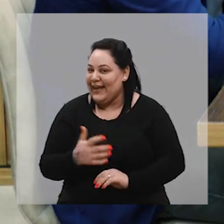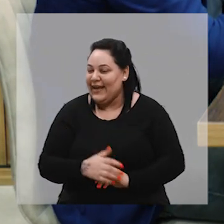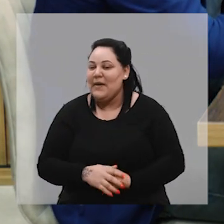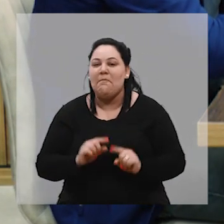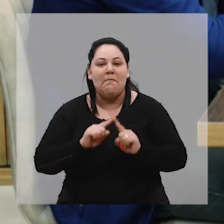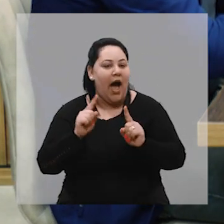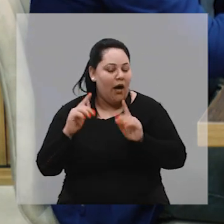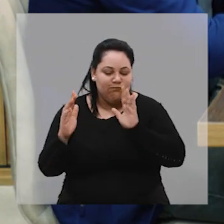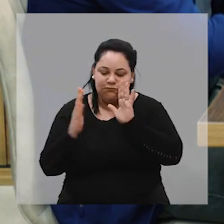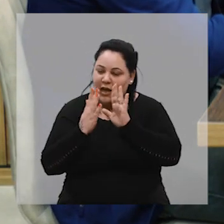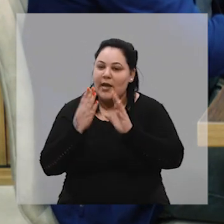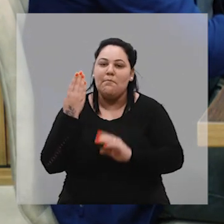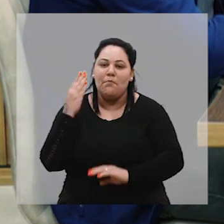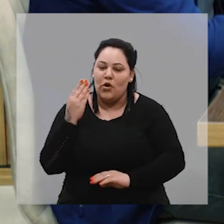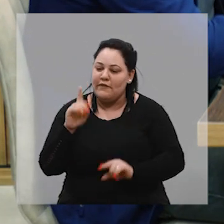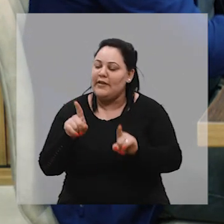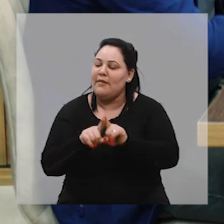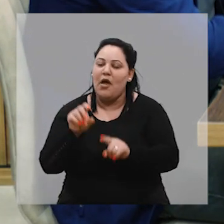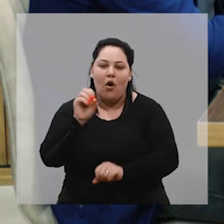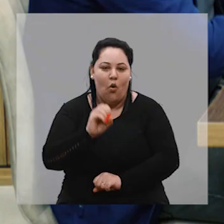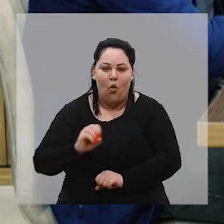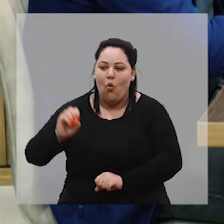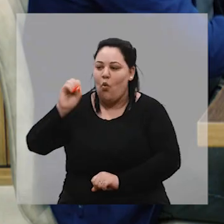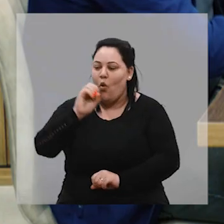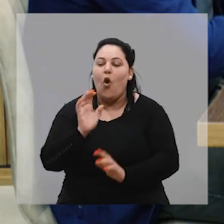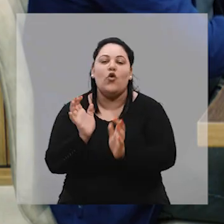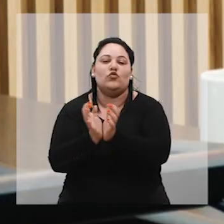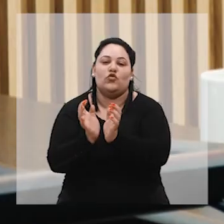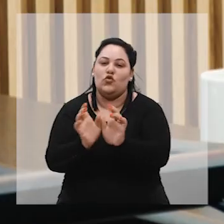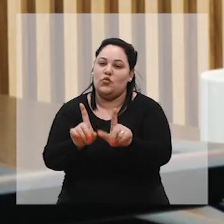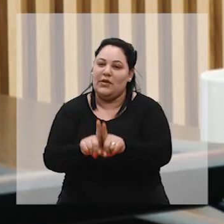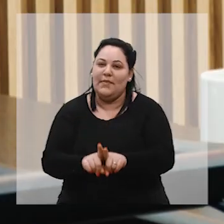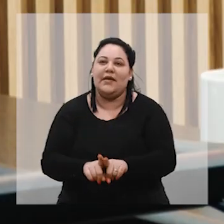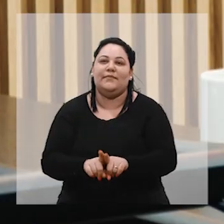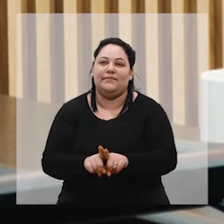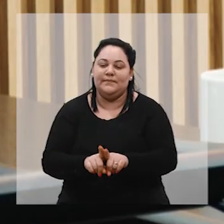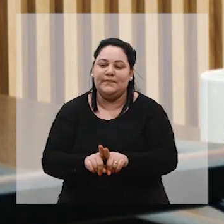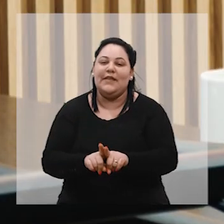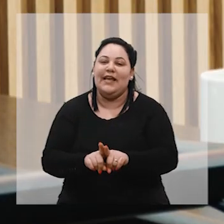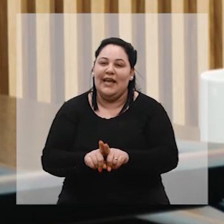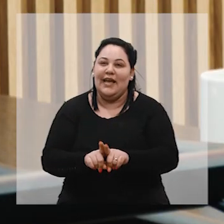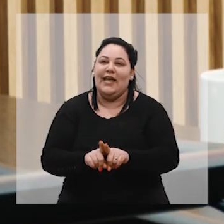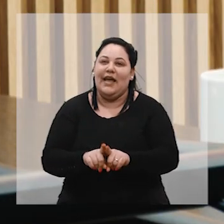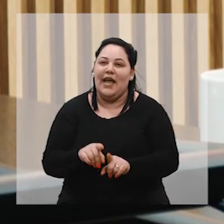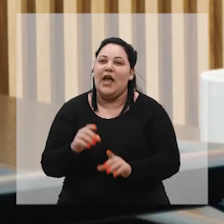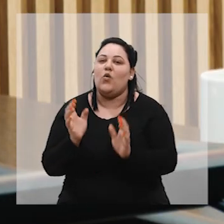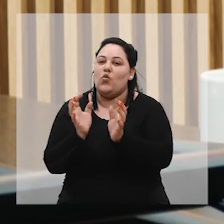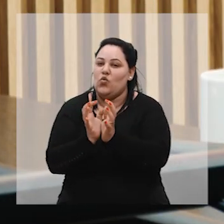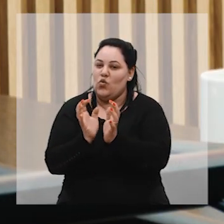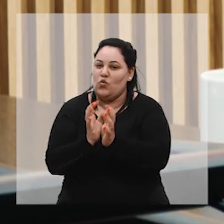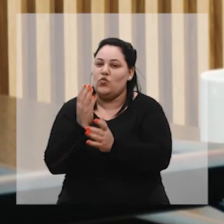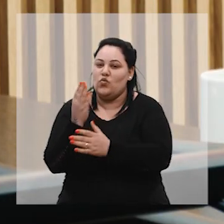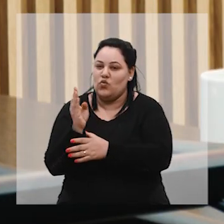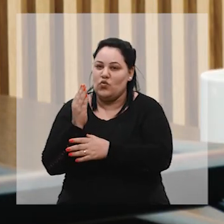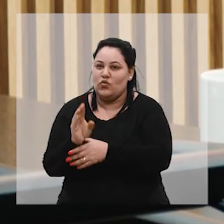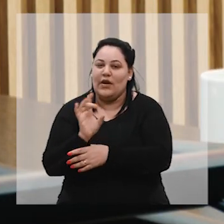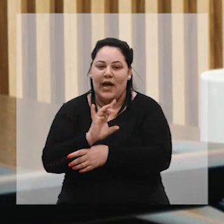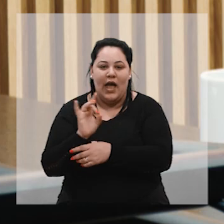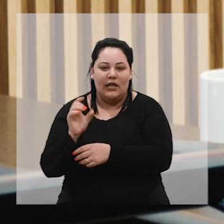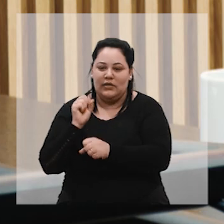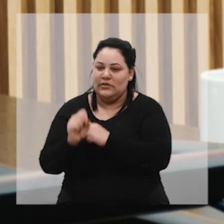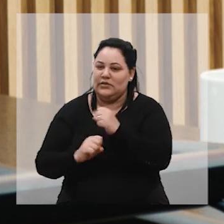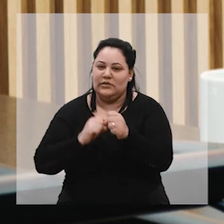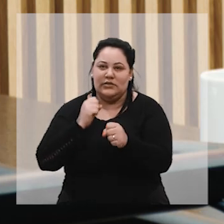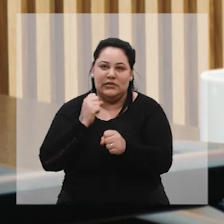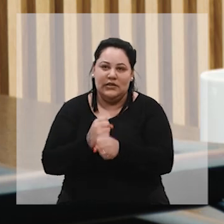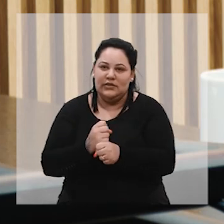vamos nessa. Mais uma batalha aí. E Bolívia também é um ótimo time, cara. Um time que tá cada ano que eles chegam... Cada ano que